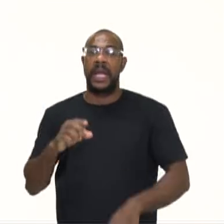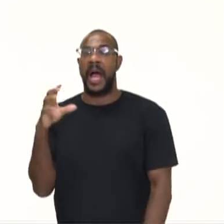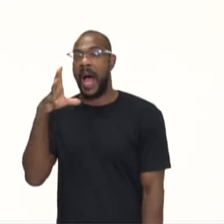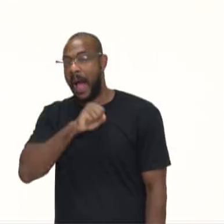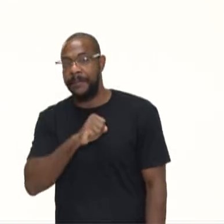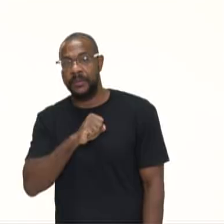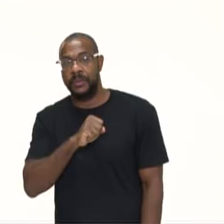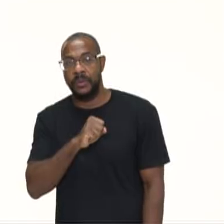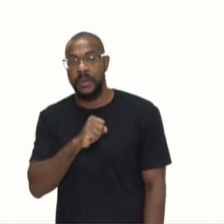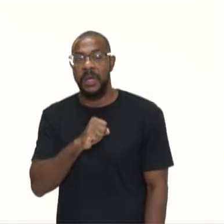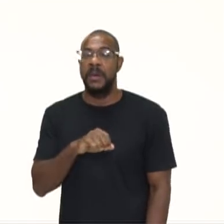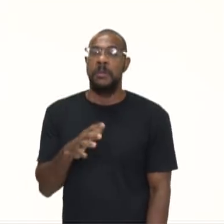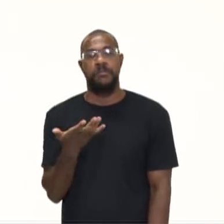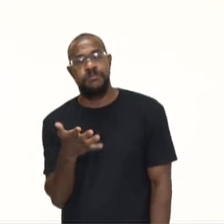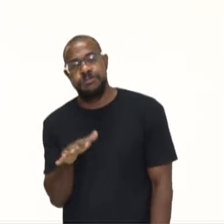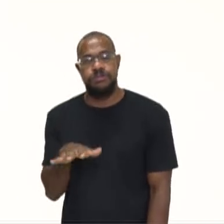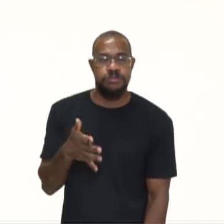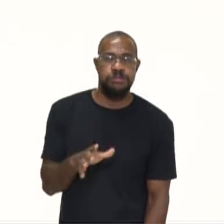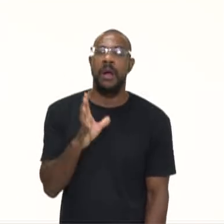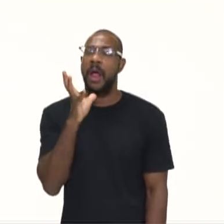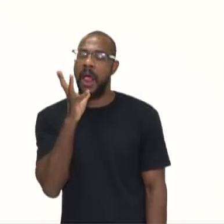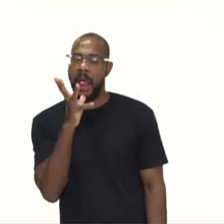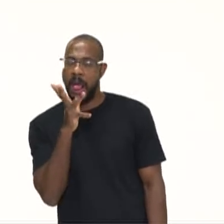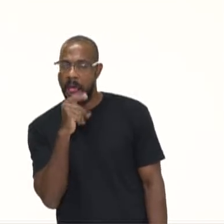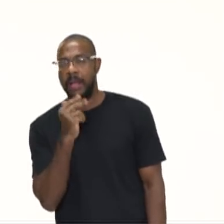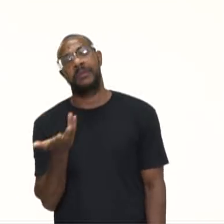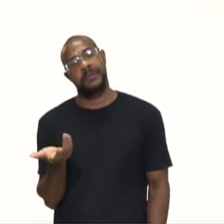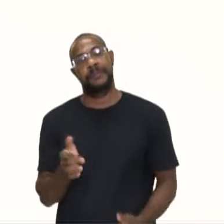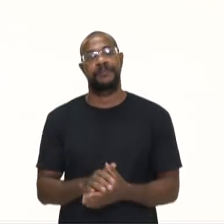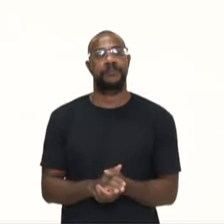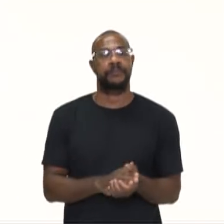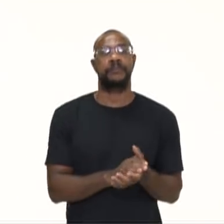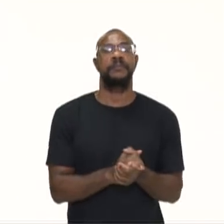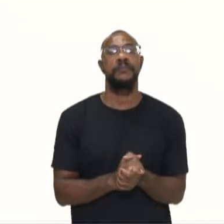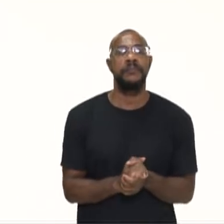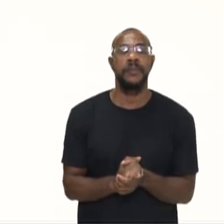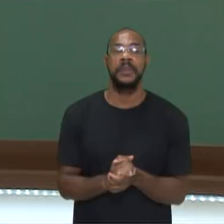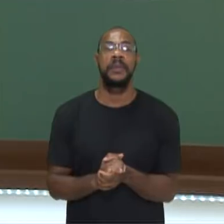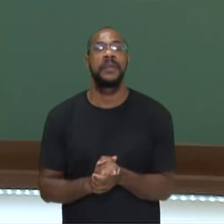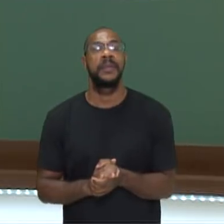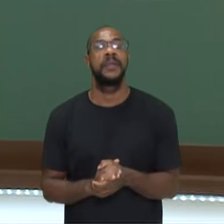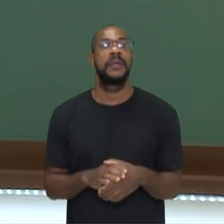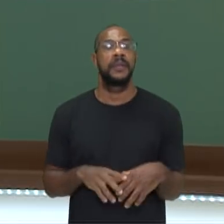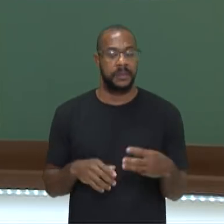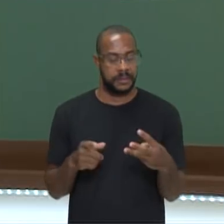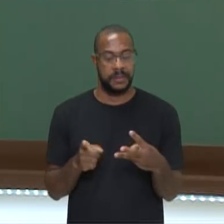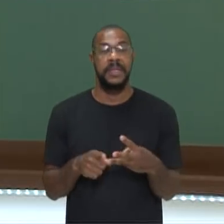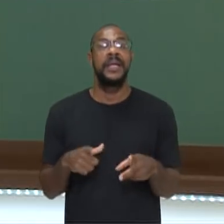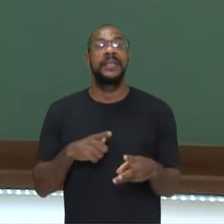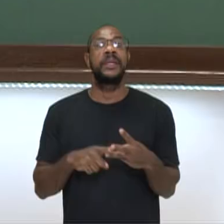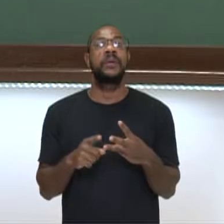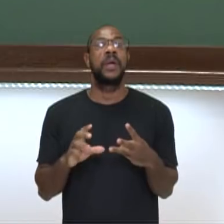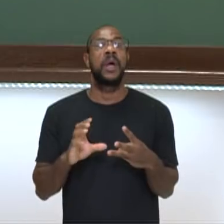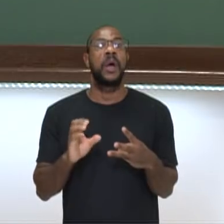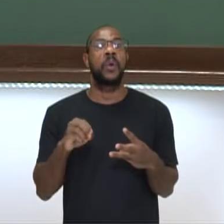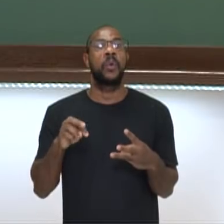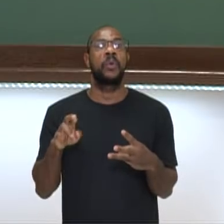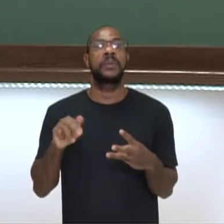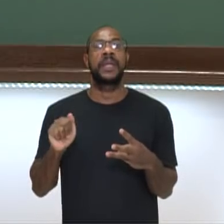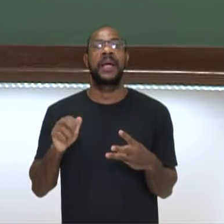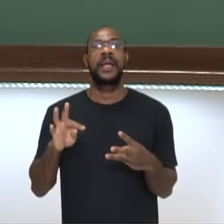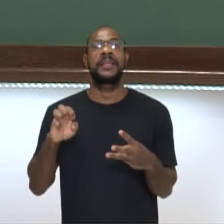rápido, médio e lento. E a gente tem ainda o contratempo. O que